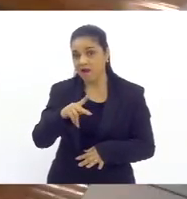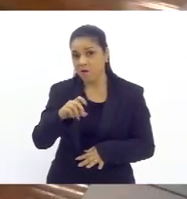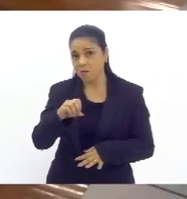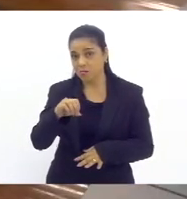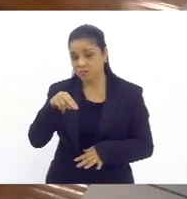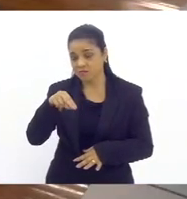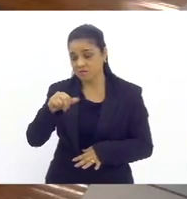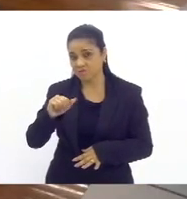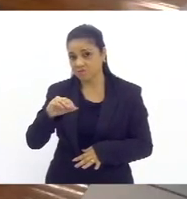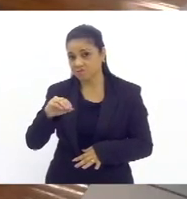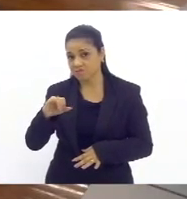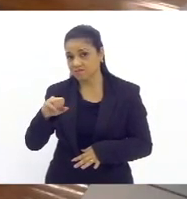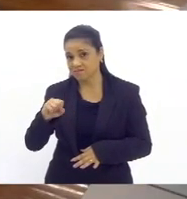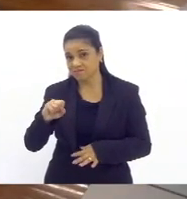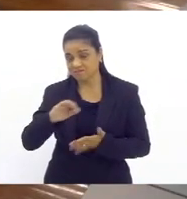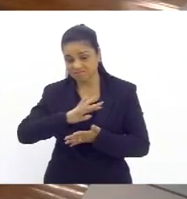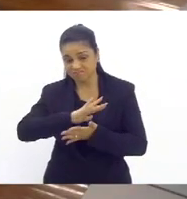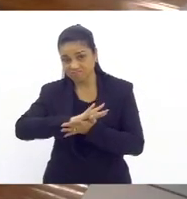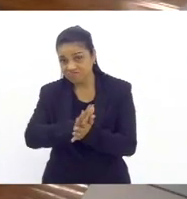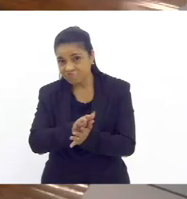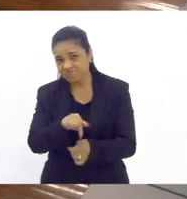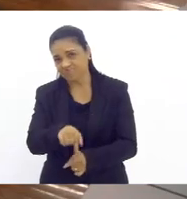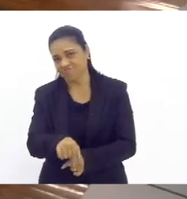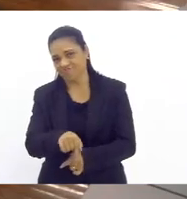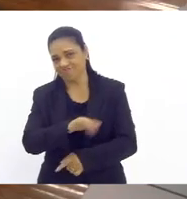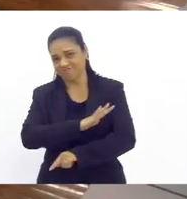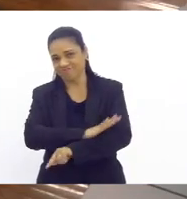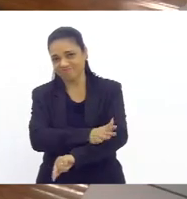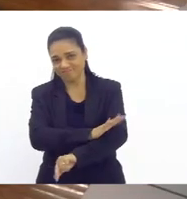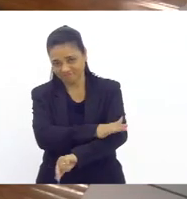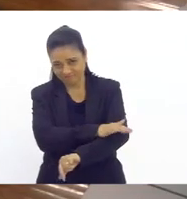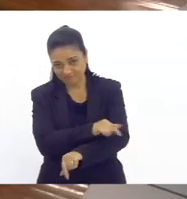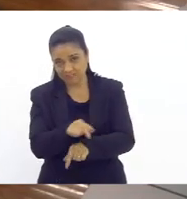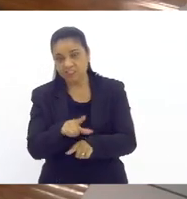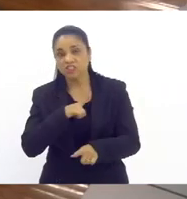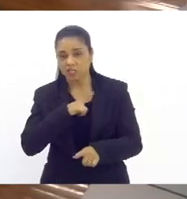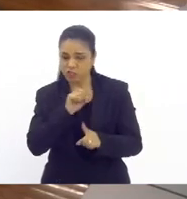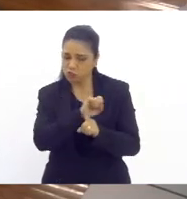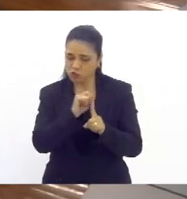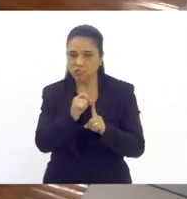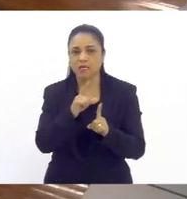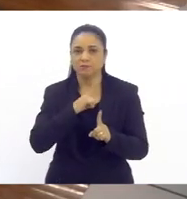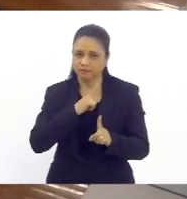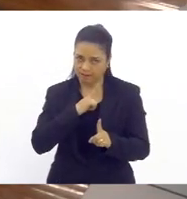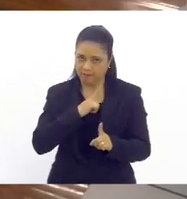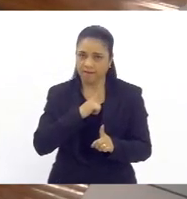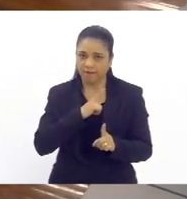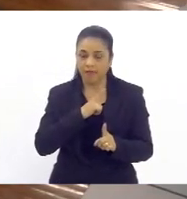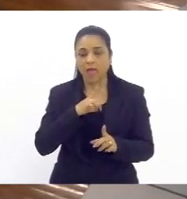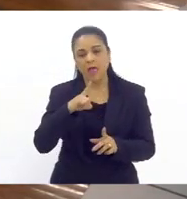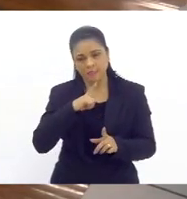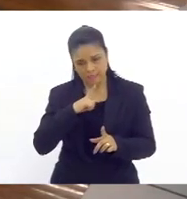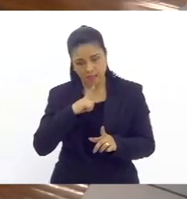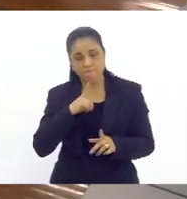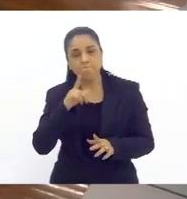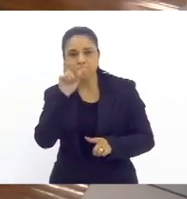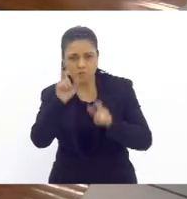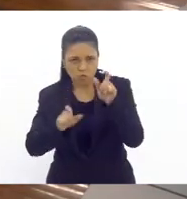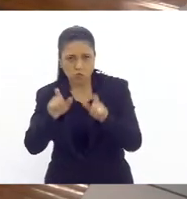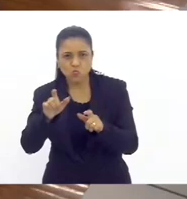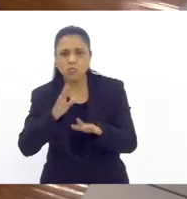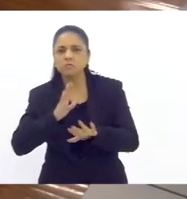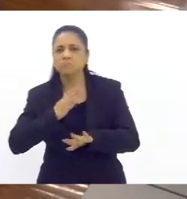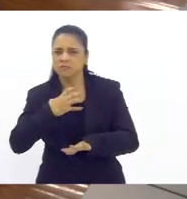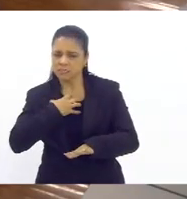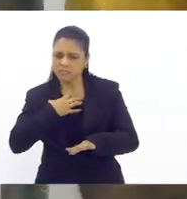se alguém é discriminado toda a sociedade é discriminada não existe isso você Claro tem as pessoas que sentem isso na pele Mas você